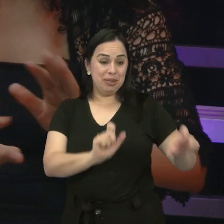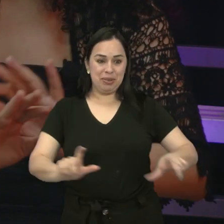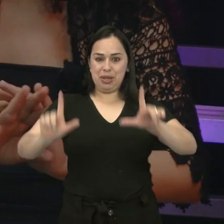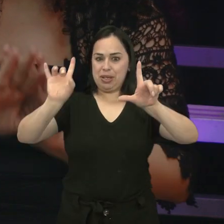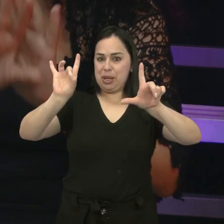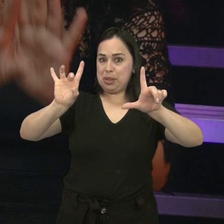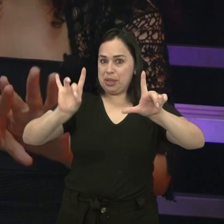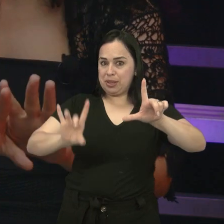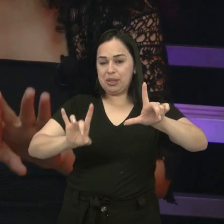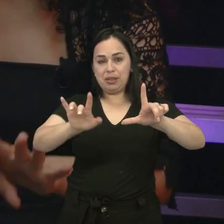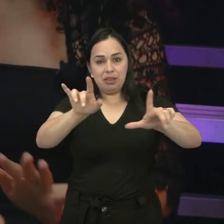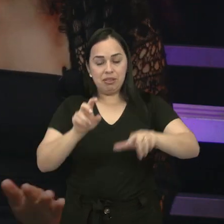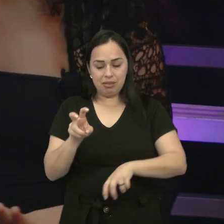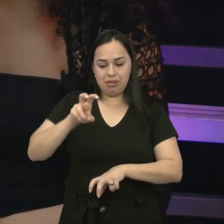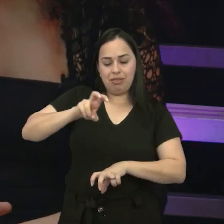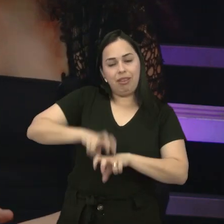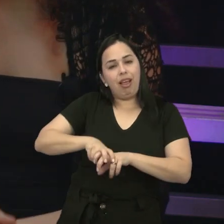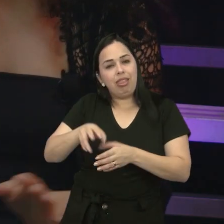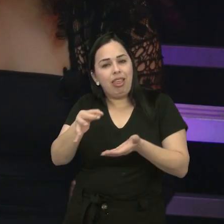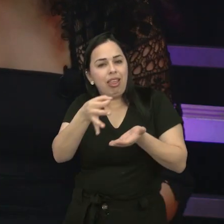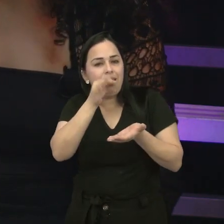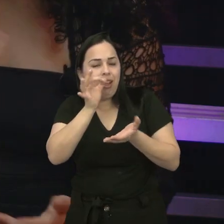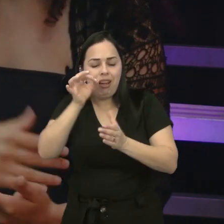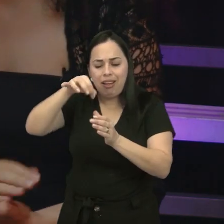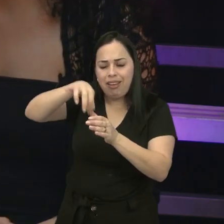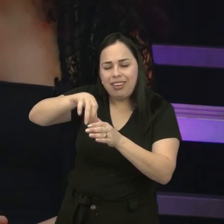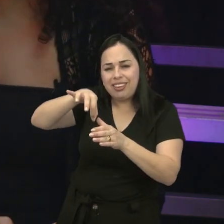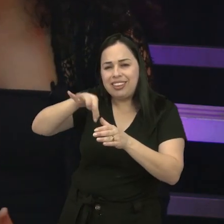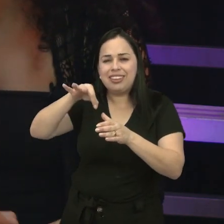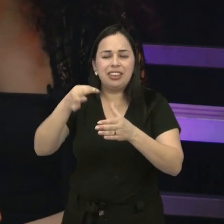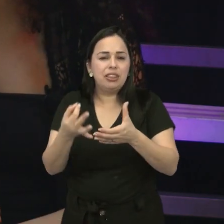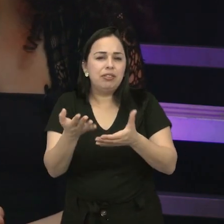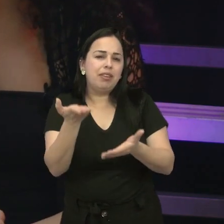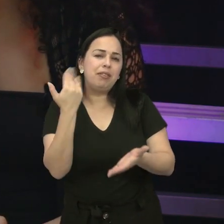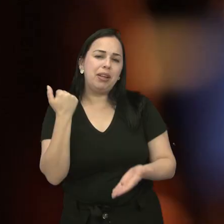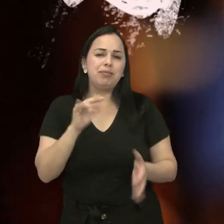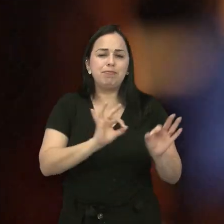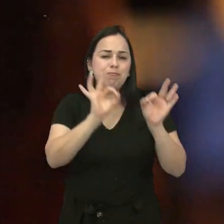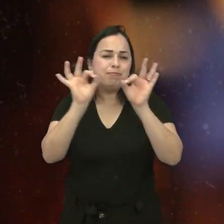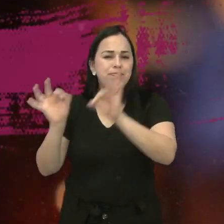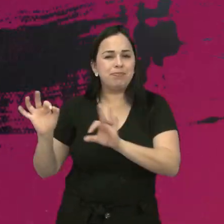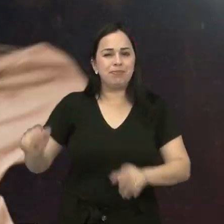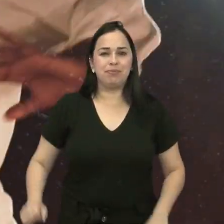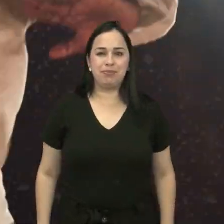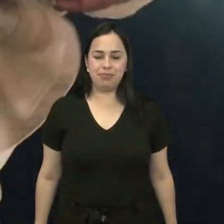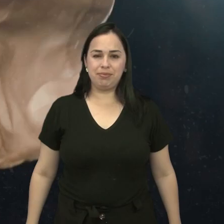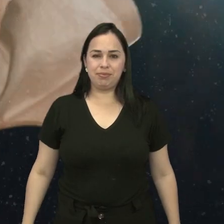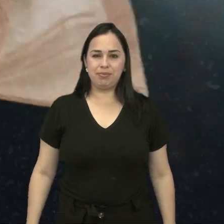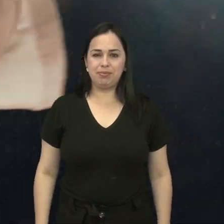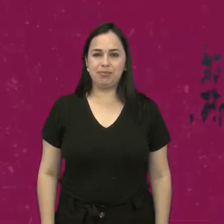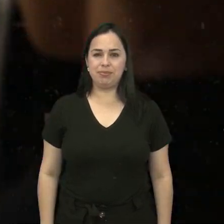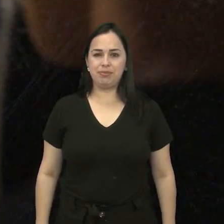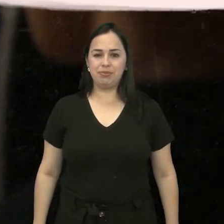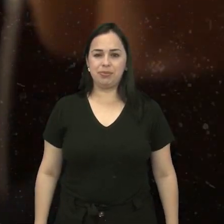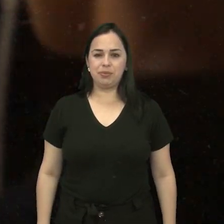já vai pegando seu chazinho, seu café, senta e vem acompanhar as conversas com a gente.